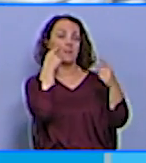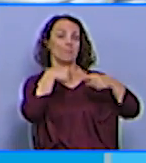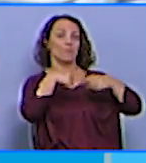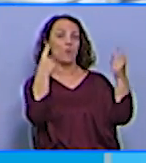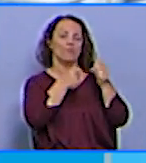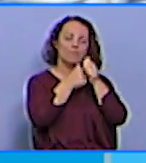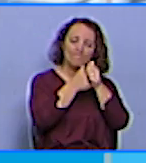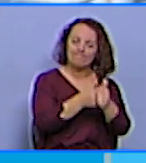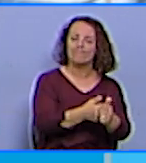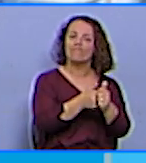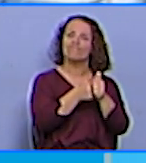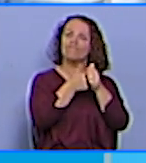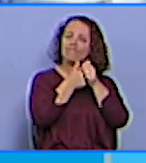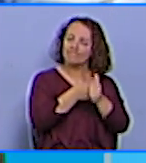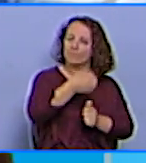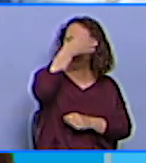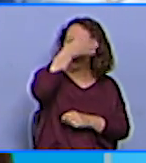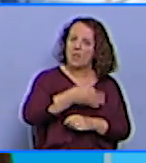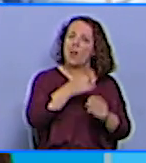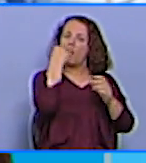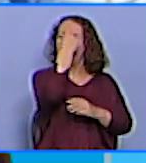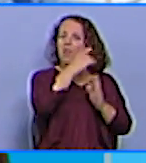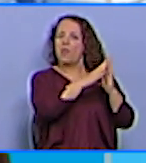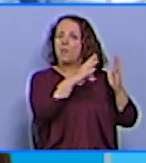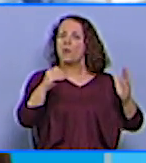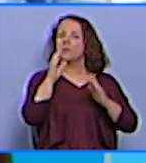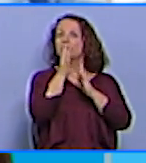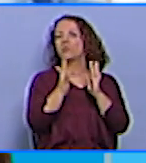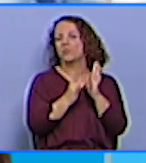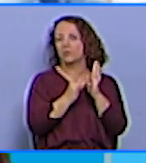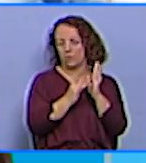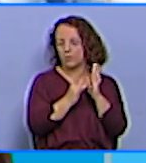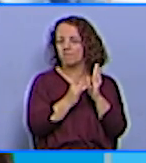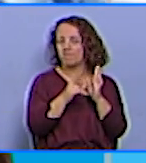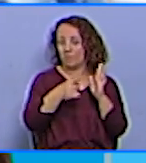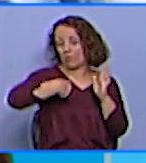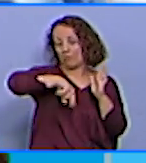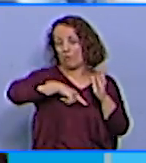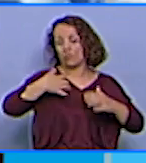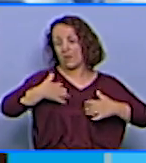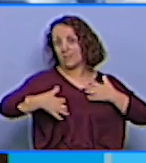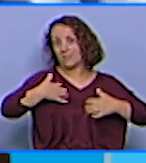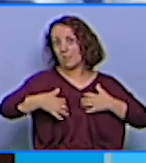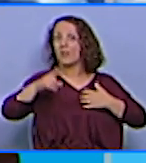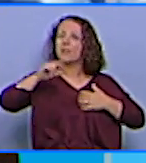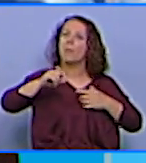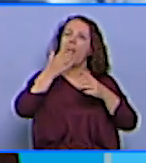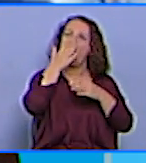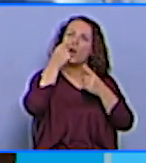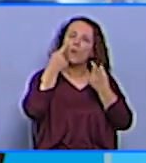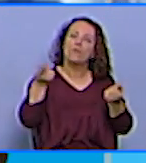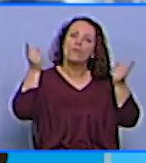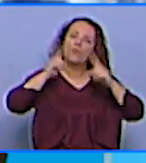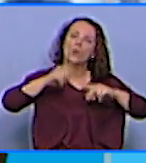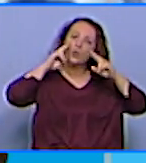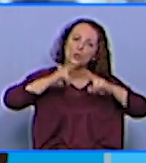fiel a uma verdadeira imagem de Jesus. Mas é este nosso anseio também e redescobrir que de facto é